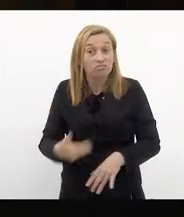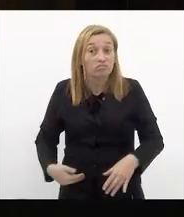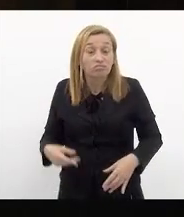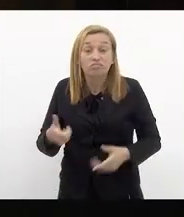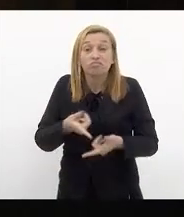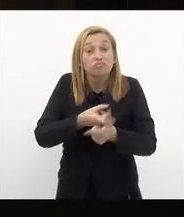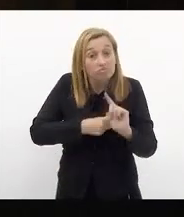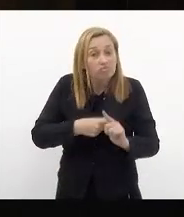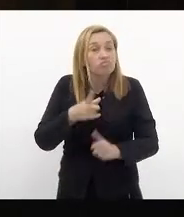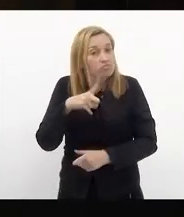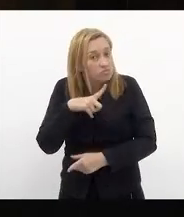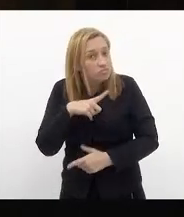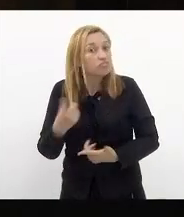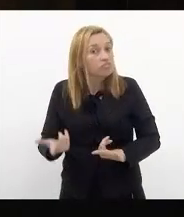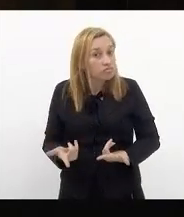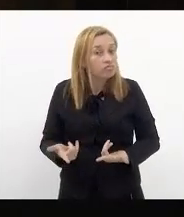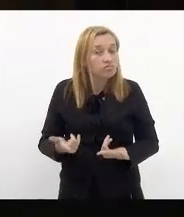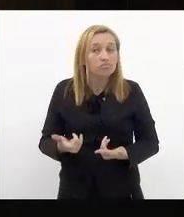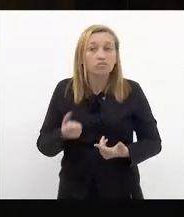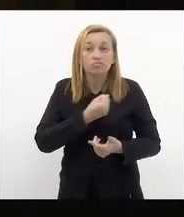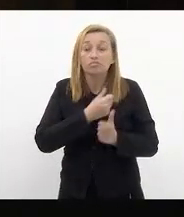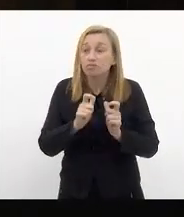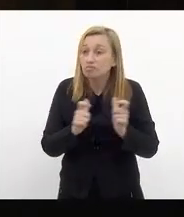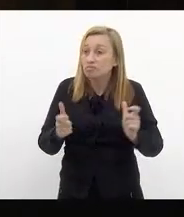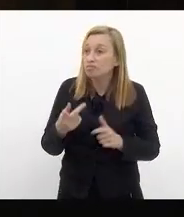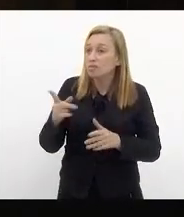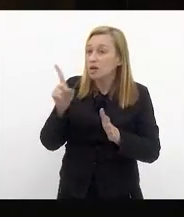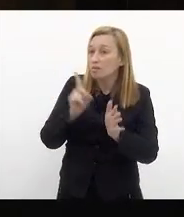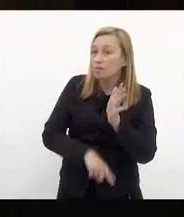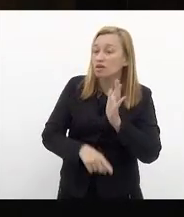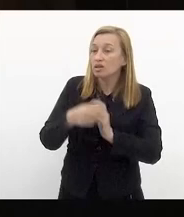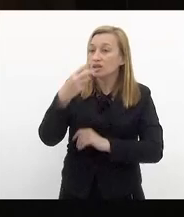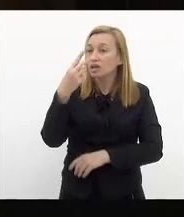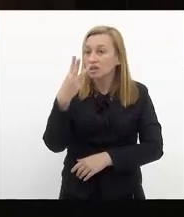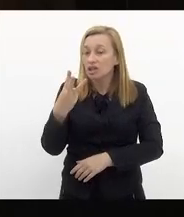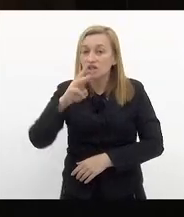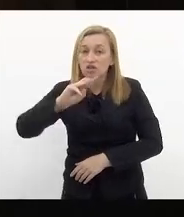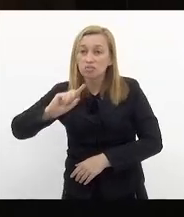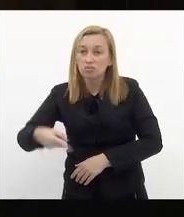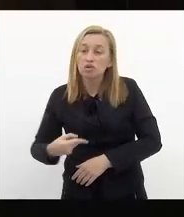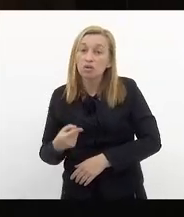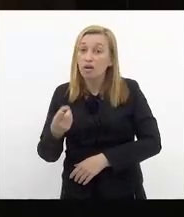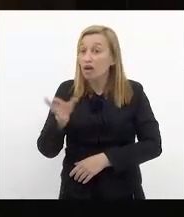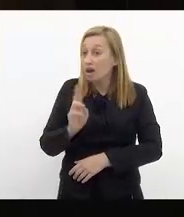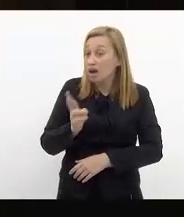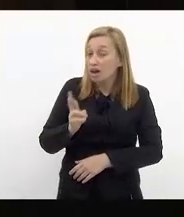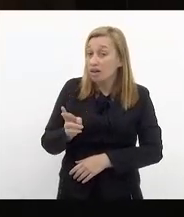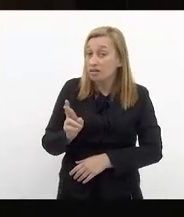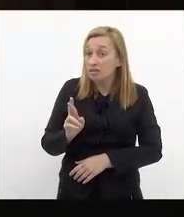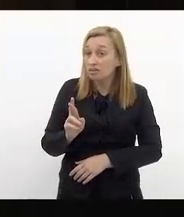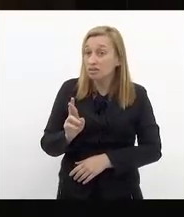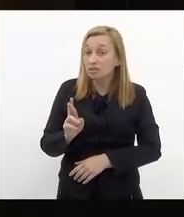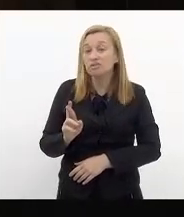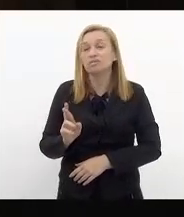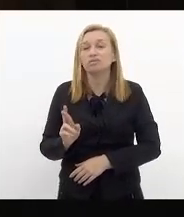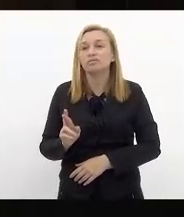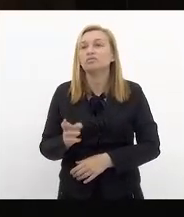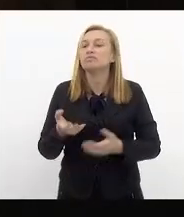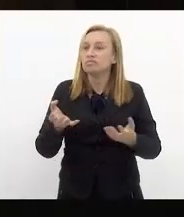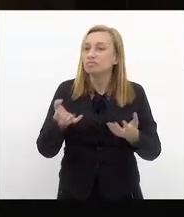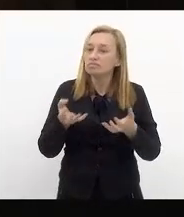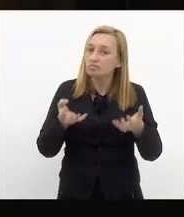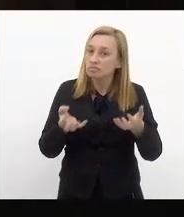endividado. O servidor, a maioria deles, ganham menos de R$3 mil. O servidor, ele quer uma forma